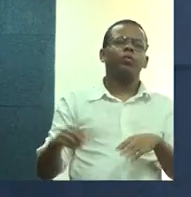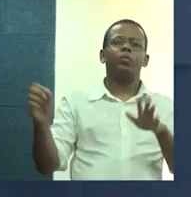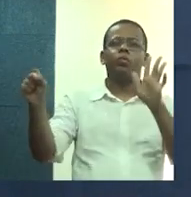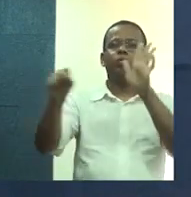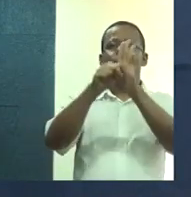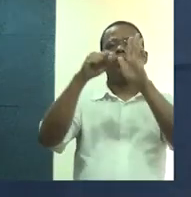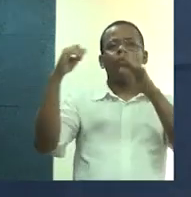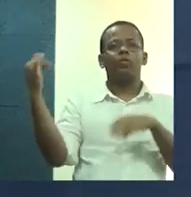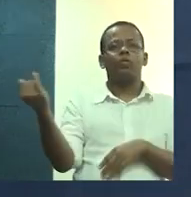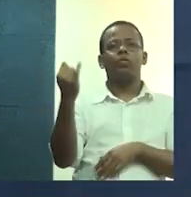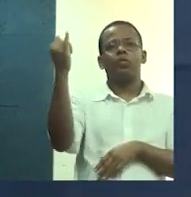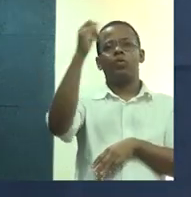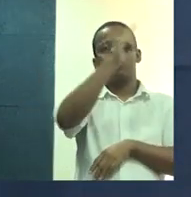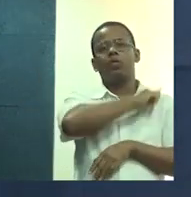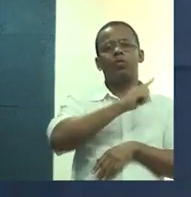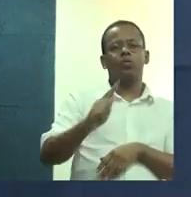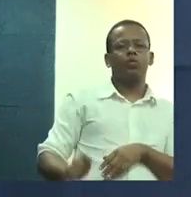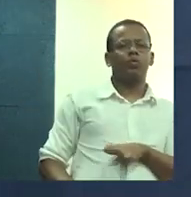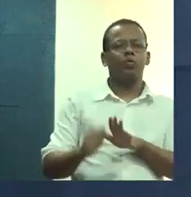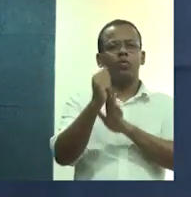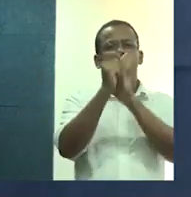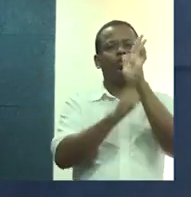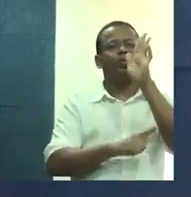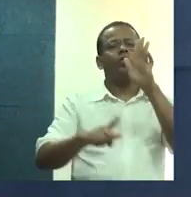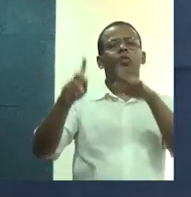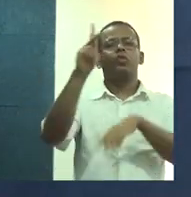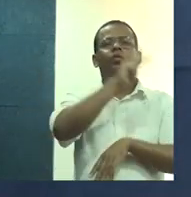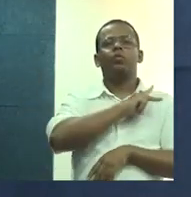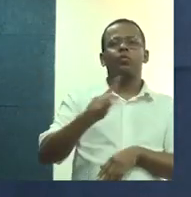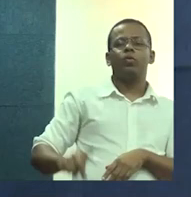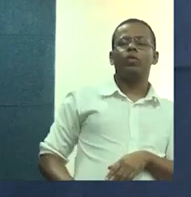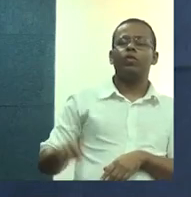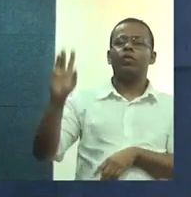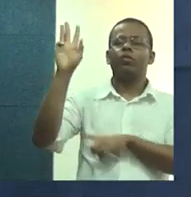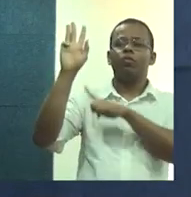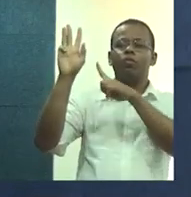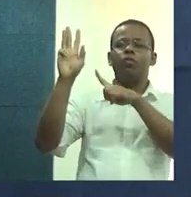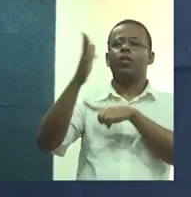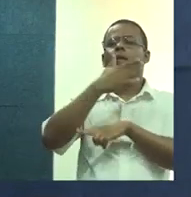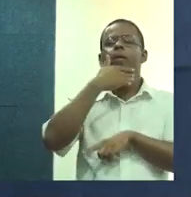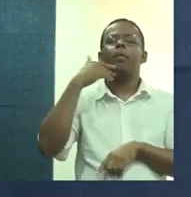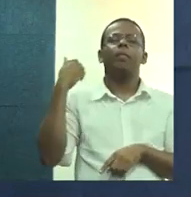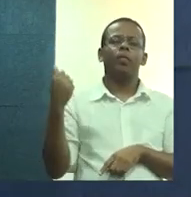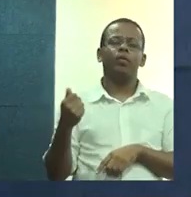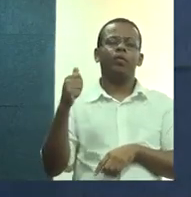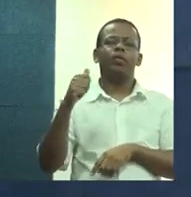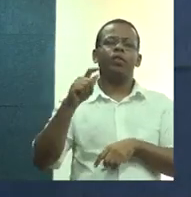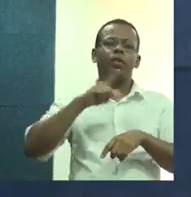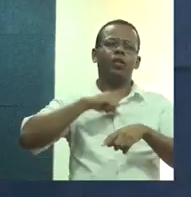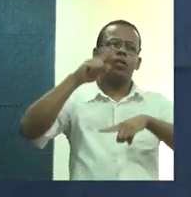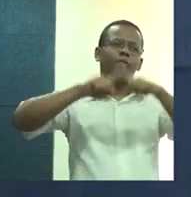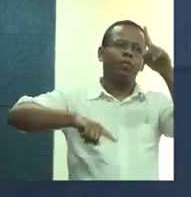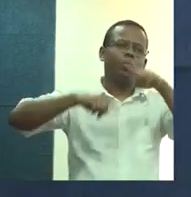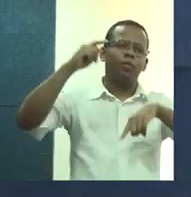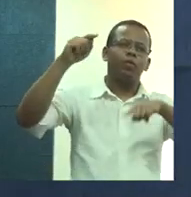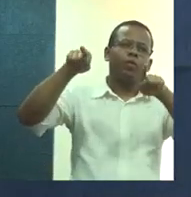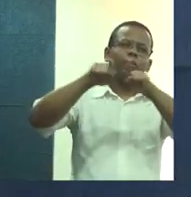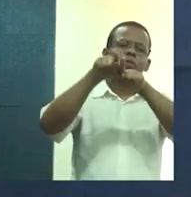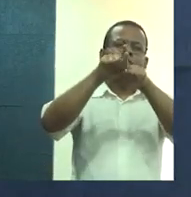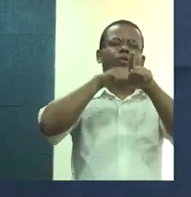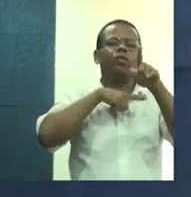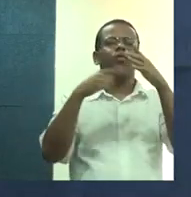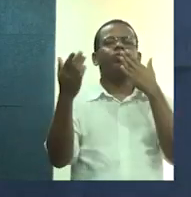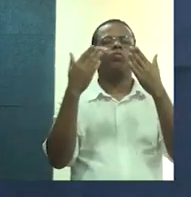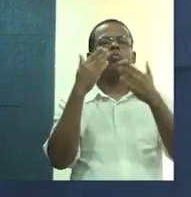Marco assim do Governo da agenda do presidente Lula que fazer melhorias que sejam materiais mas também